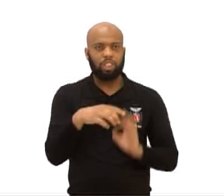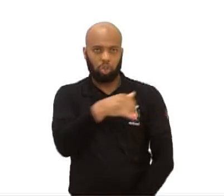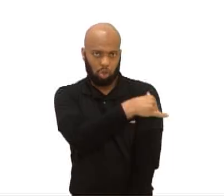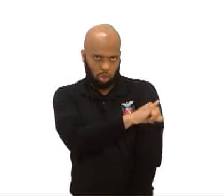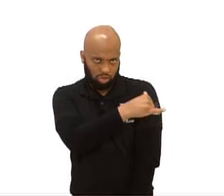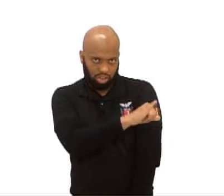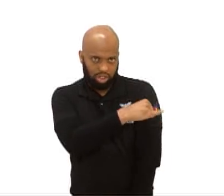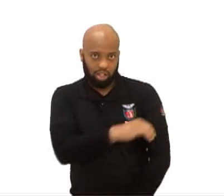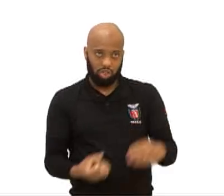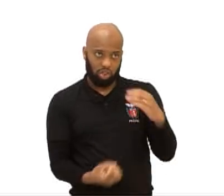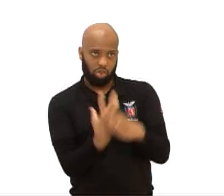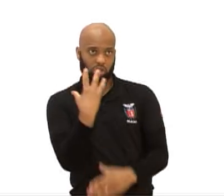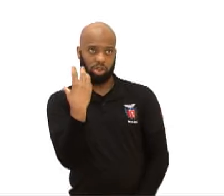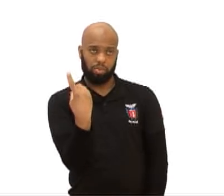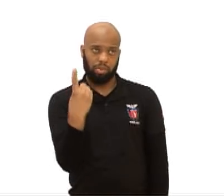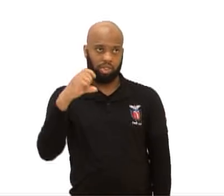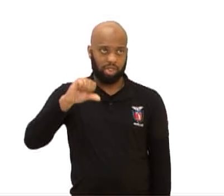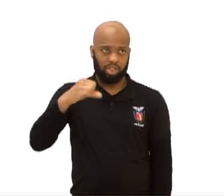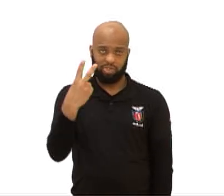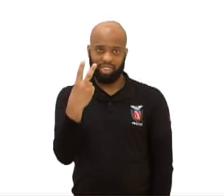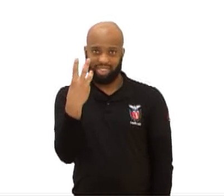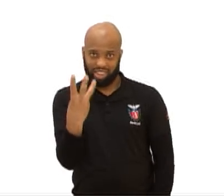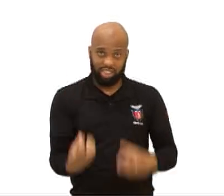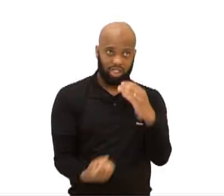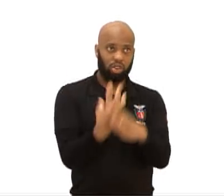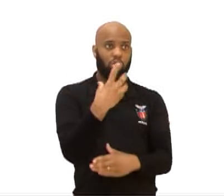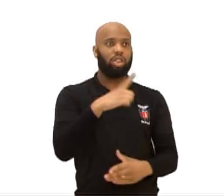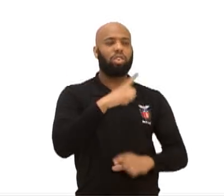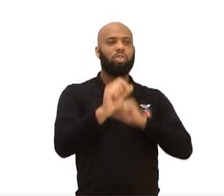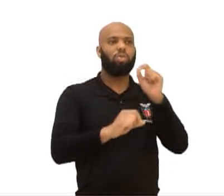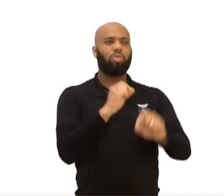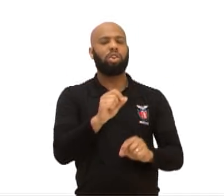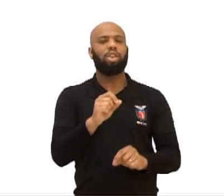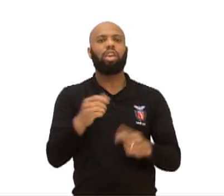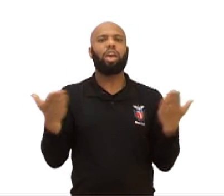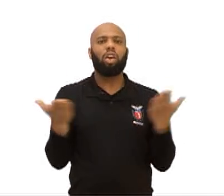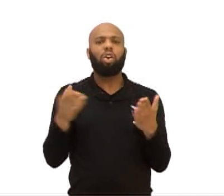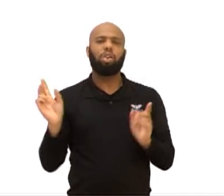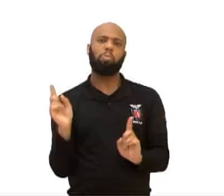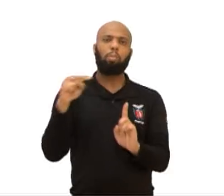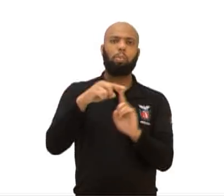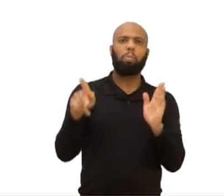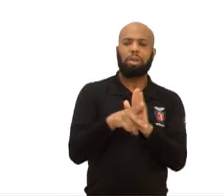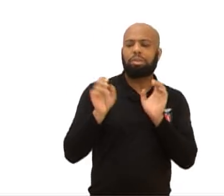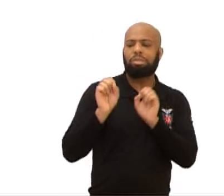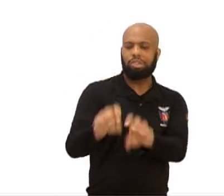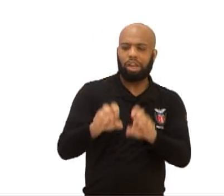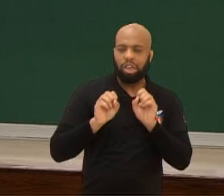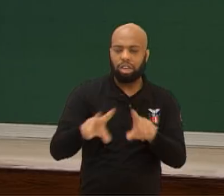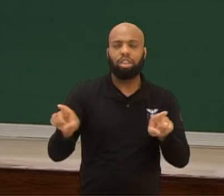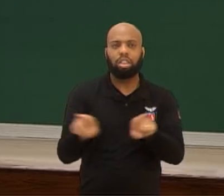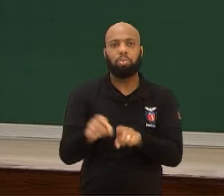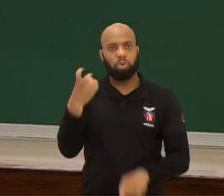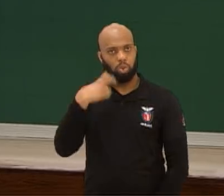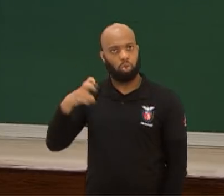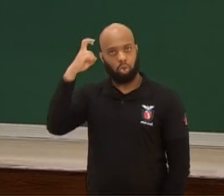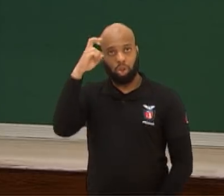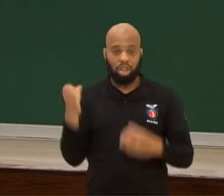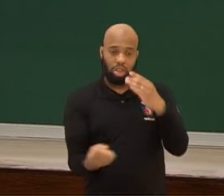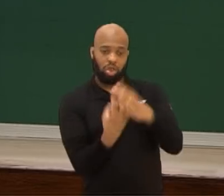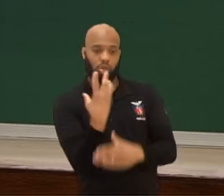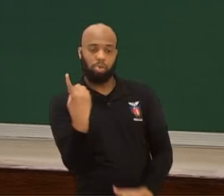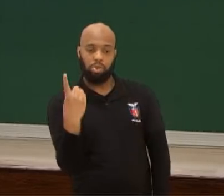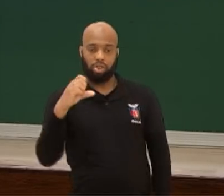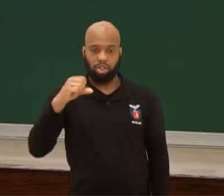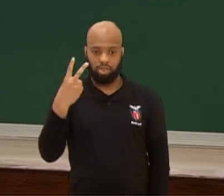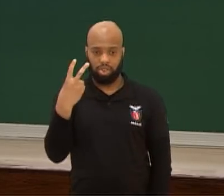sendo que ela foi criada em 1923, possuía a preocupação educativa e cultural. Então, foi criada em 1923, mas